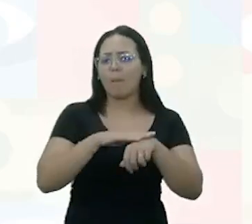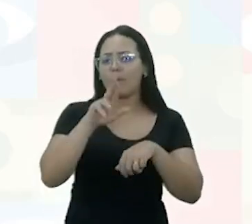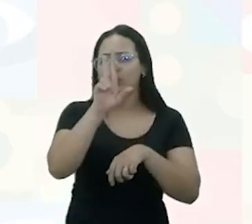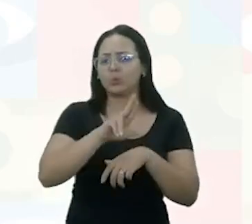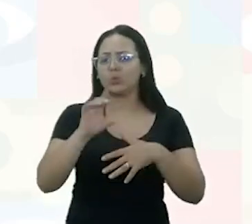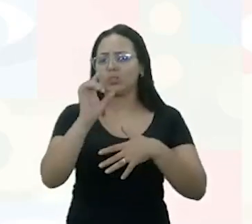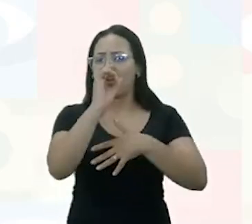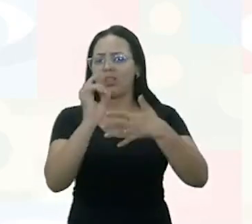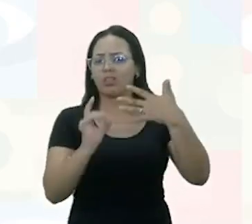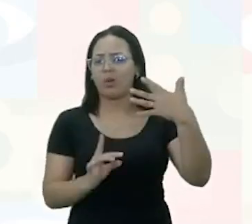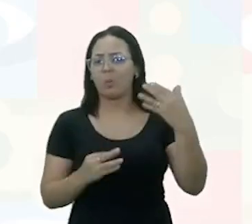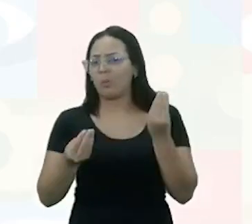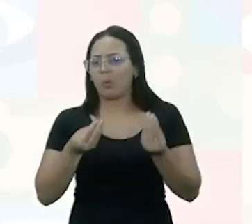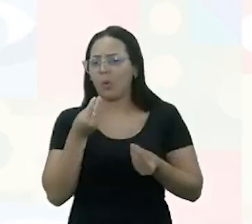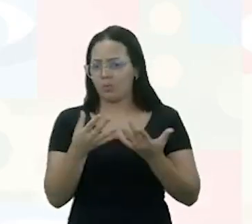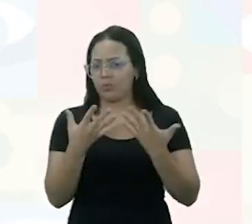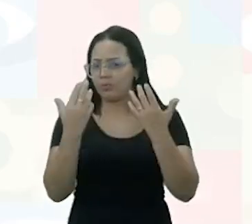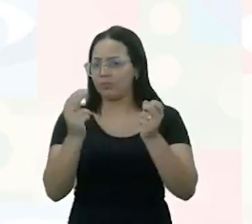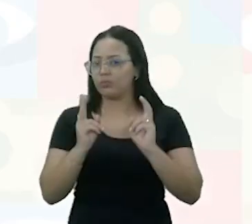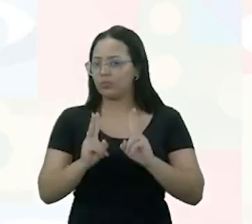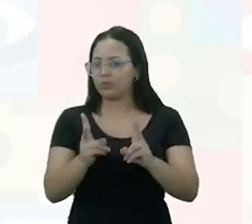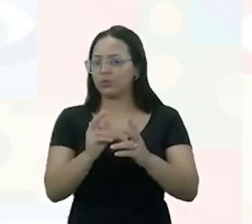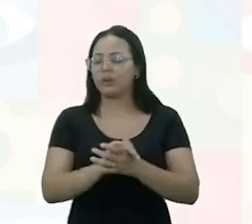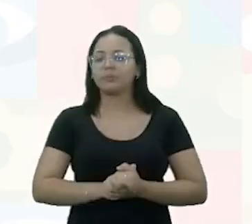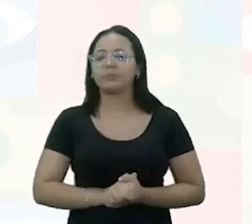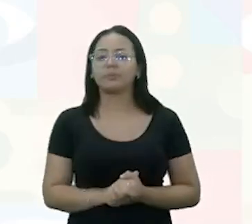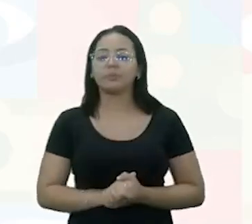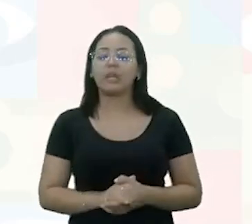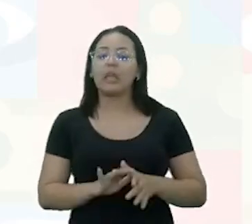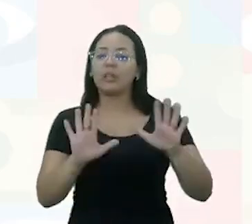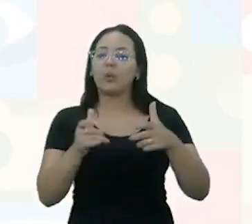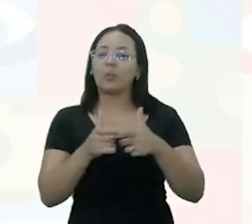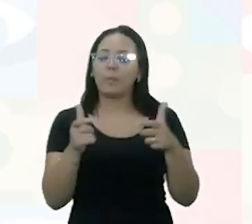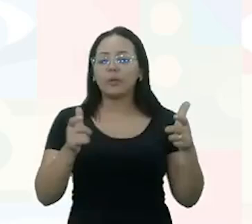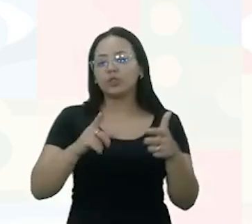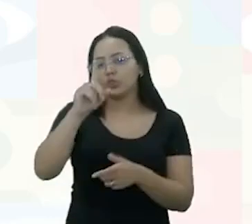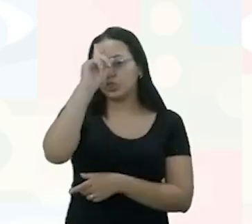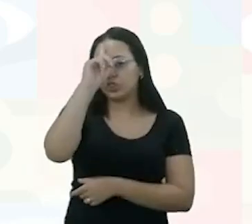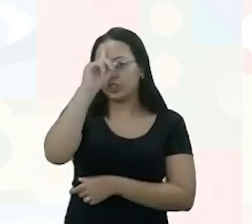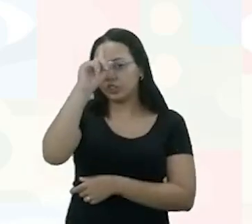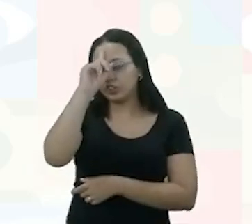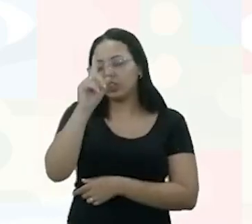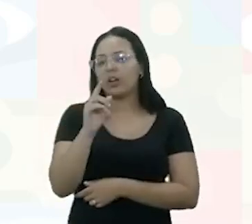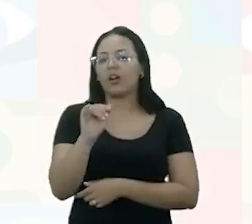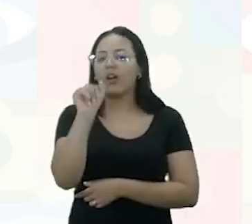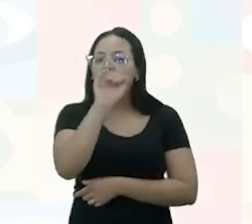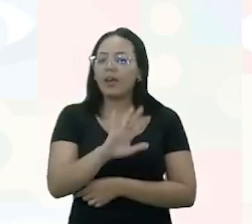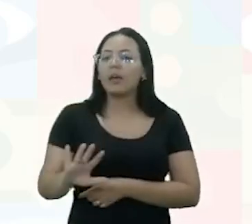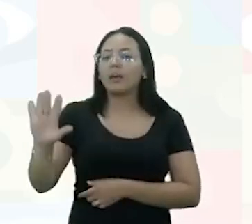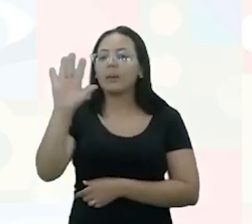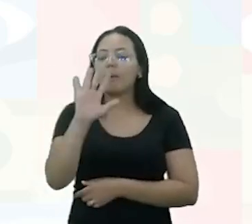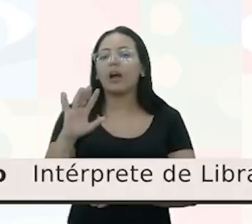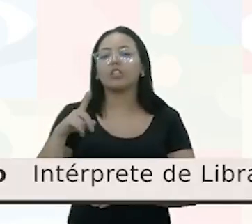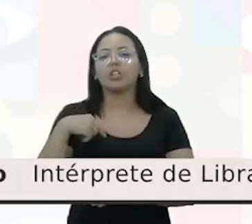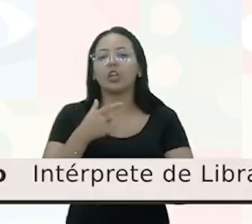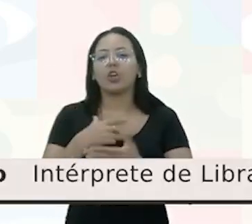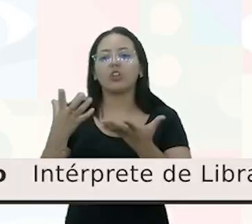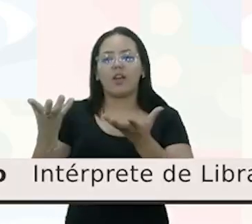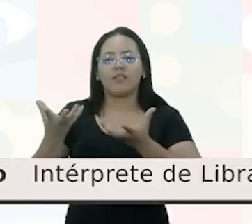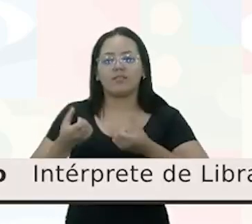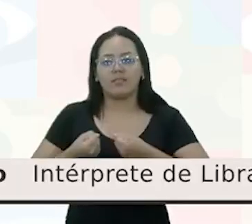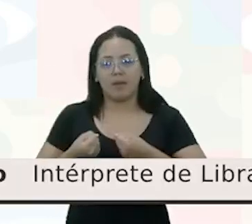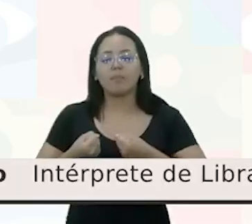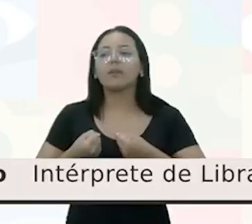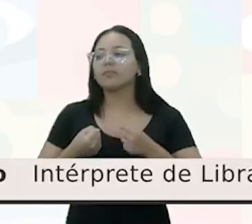uma. Vamos lá. Geralmente, no dia a dia, essas imagens que a gente recebe no